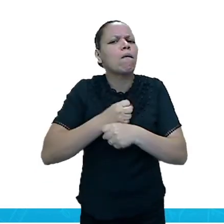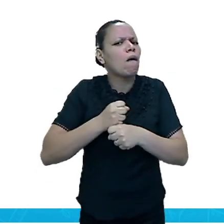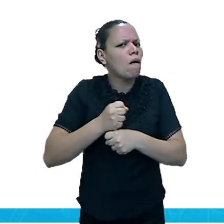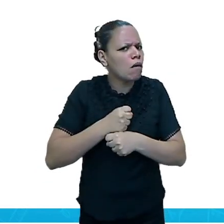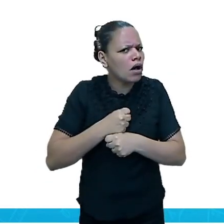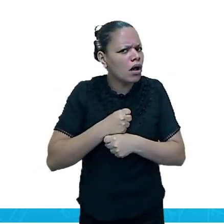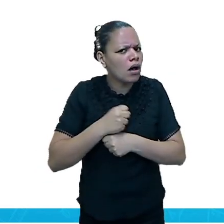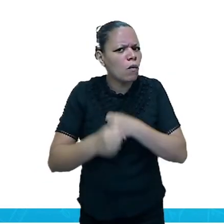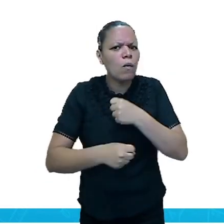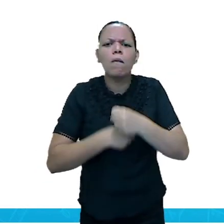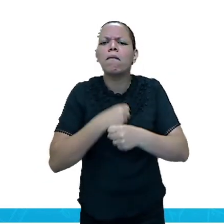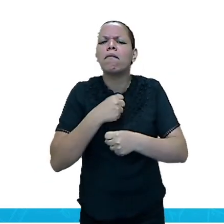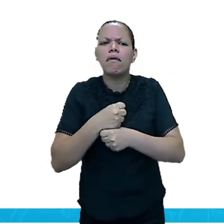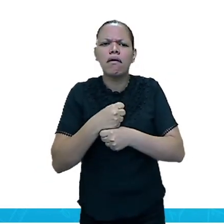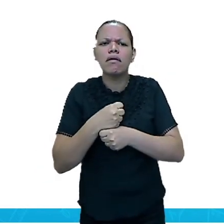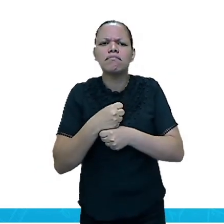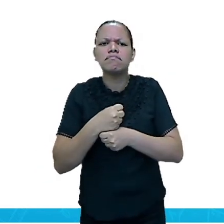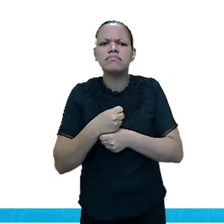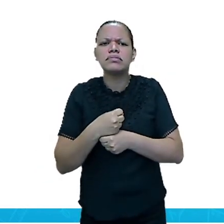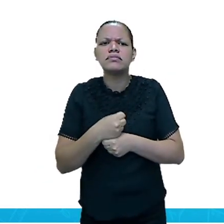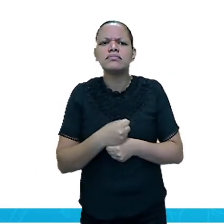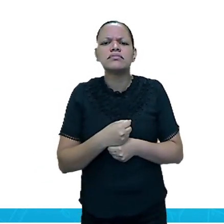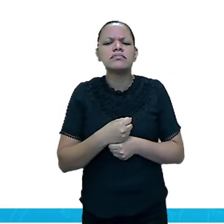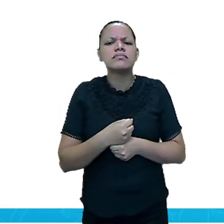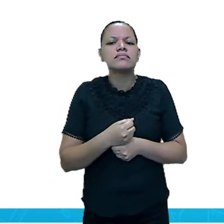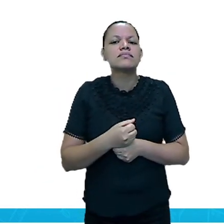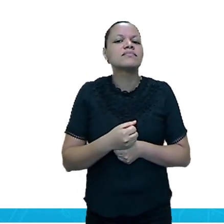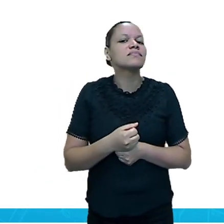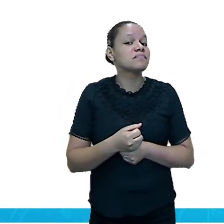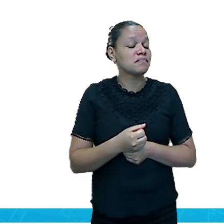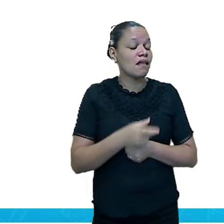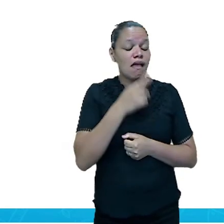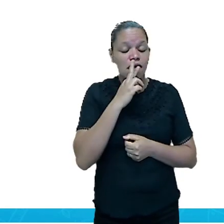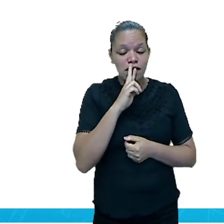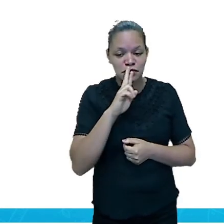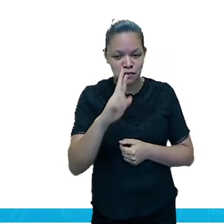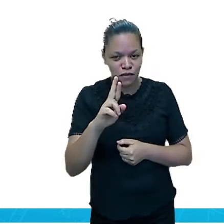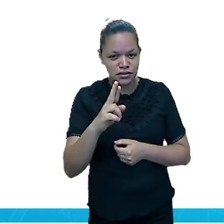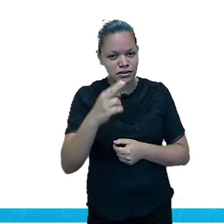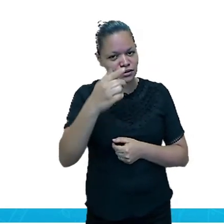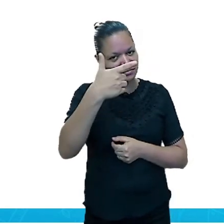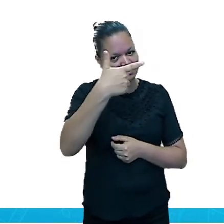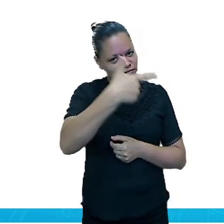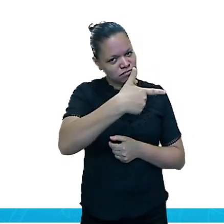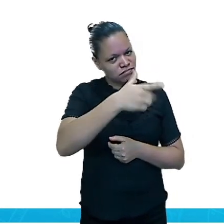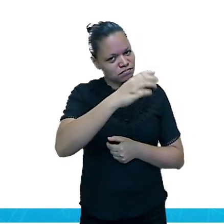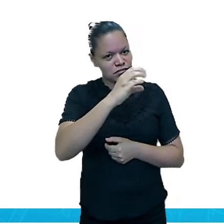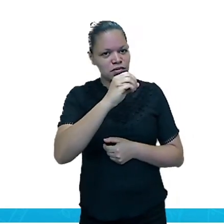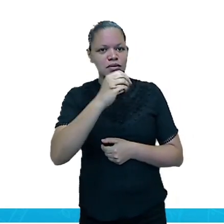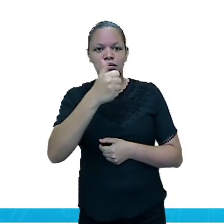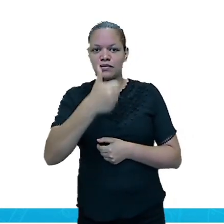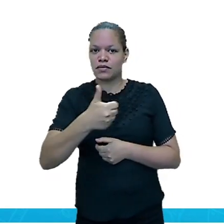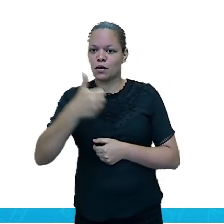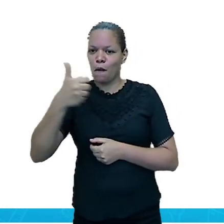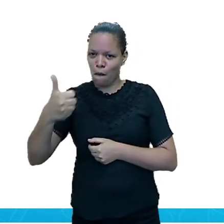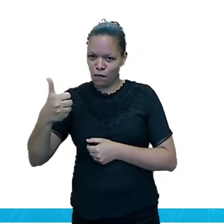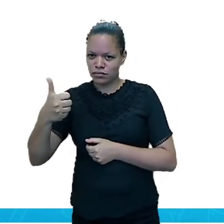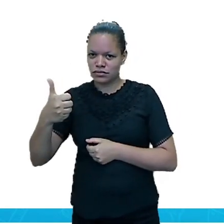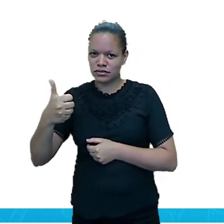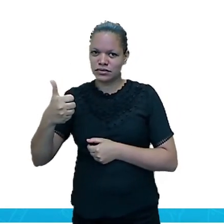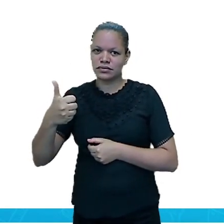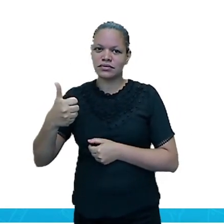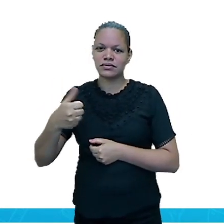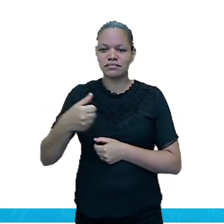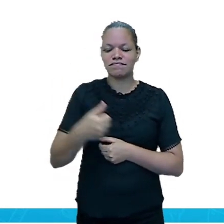quarto ano aí de 9 anos para 10, nasceu no ano de 2011. Então, o algarismo romano representado é